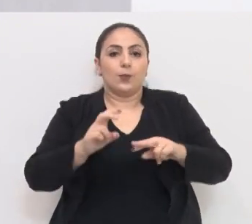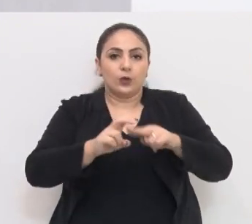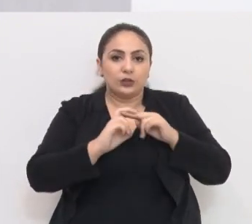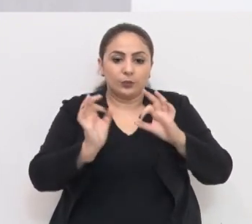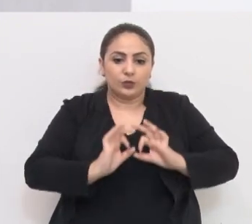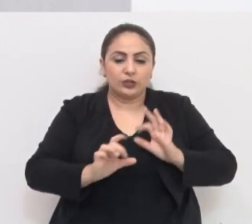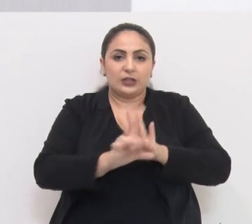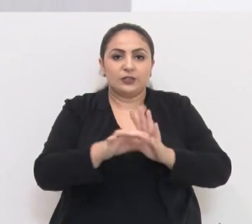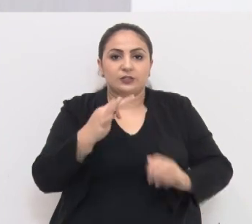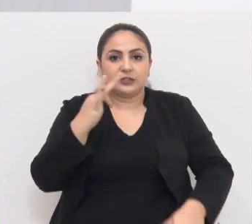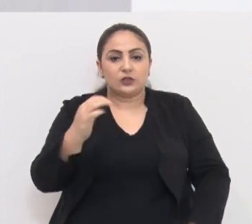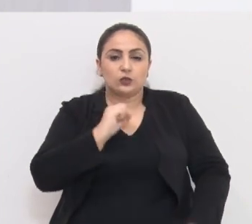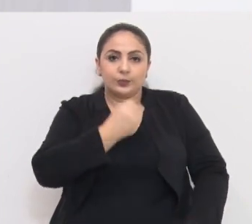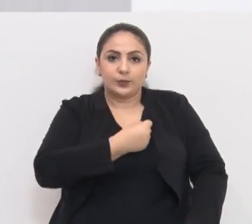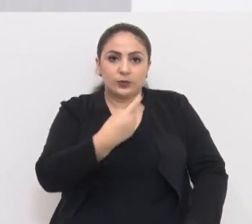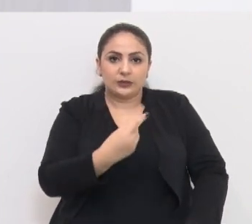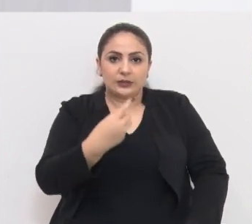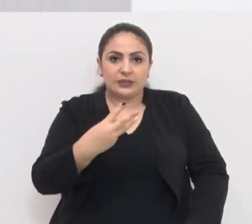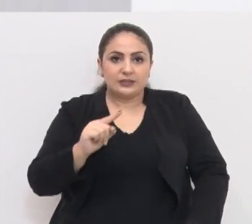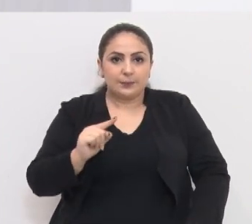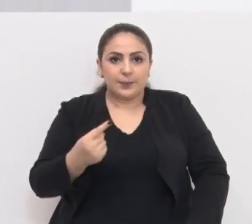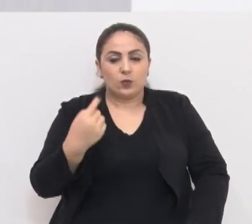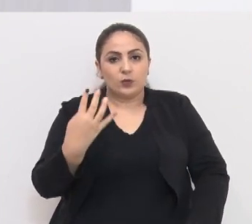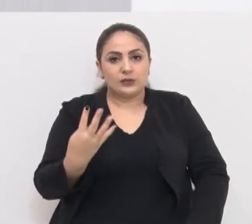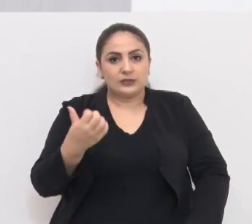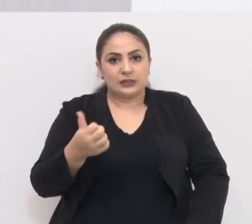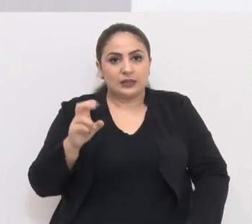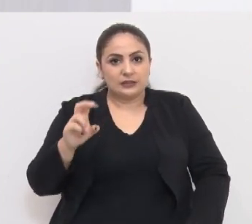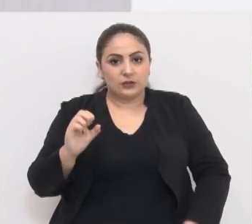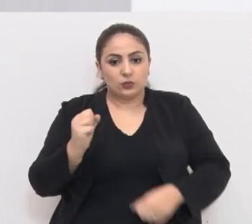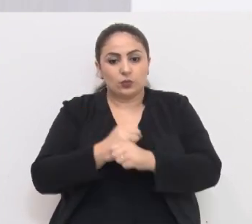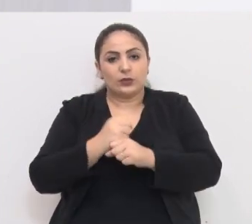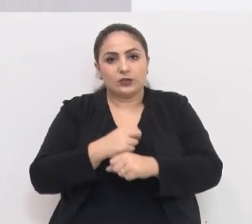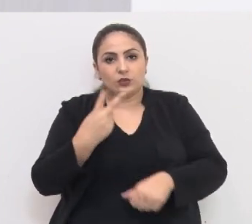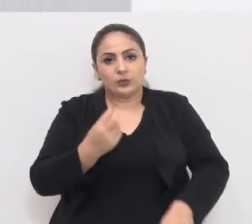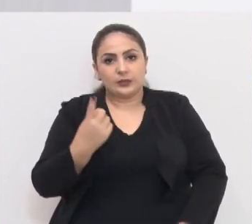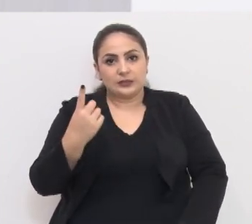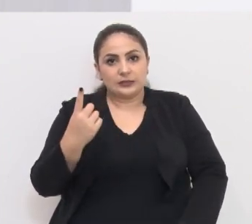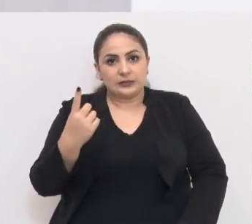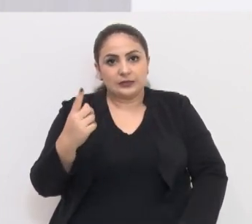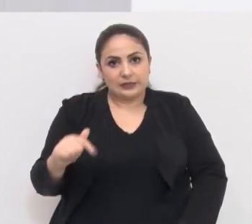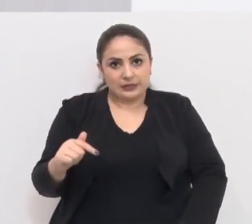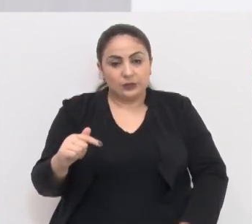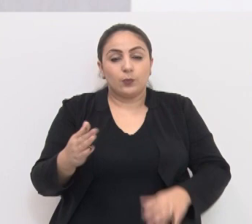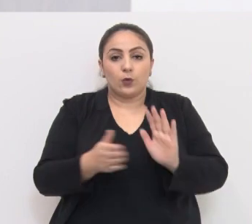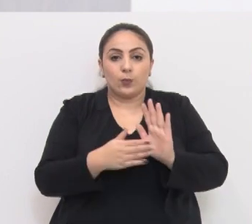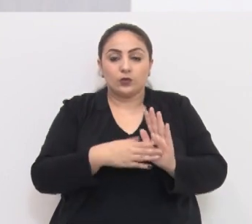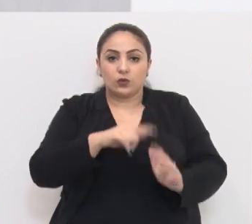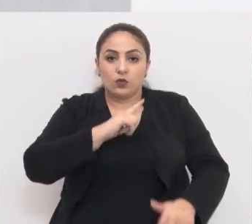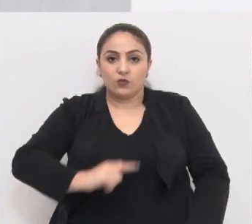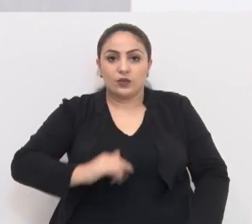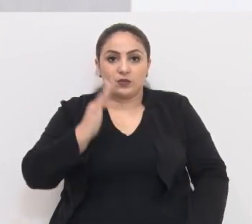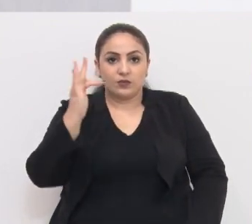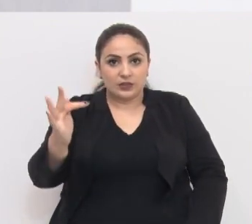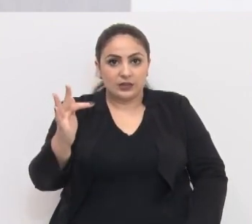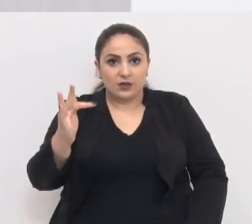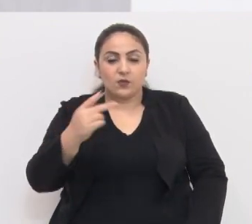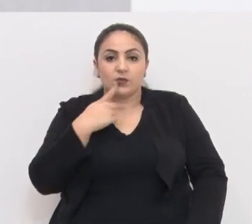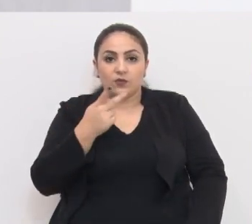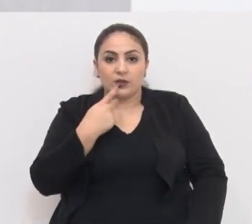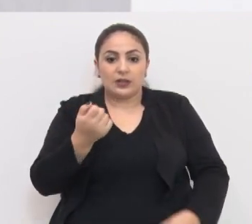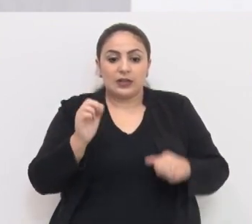aí o projeto de lei federal, o REURB, de número 13.465 de 2017, uma proposta do governo federal que